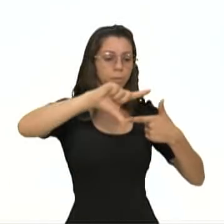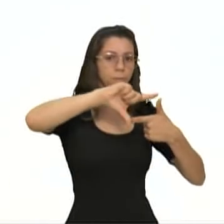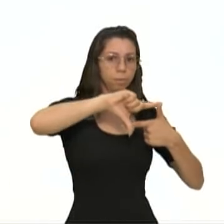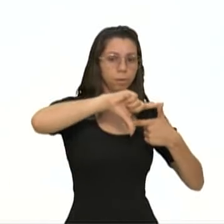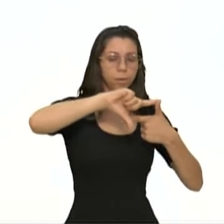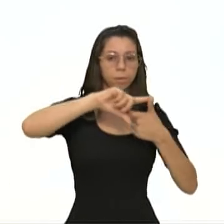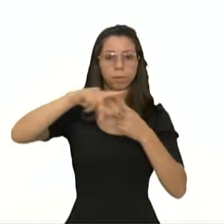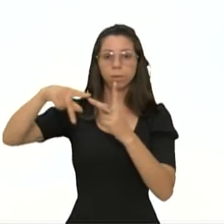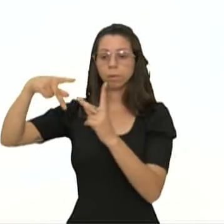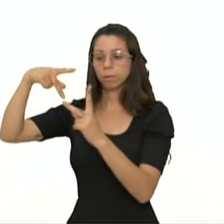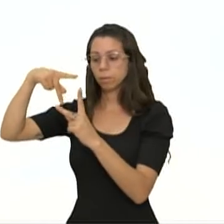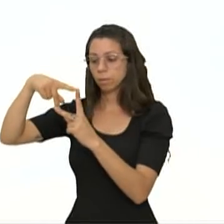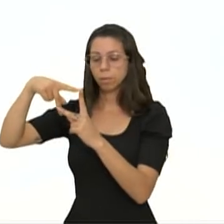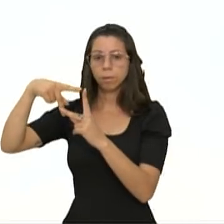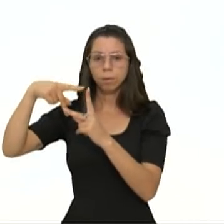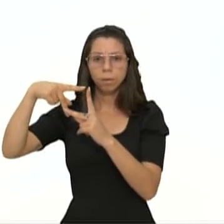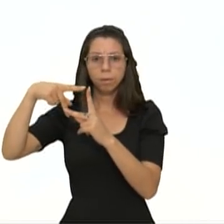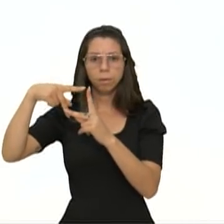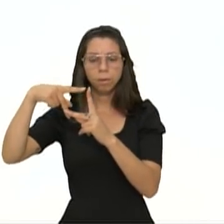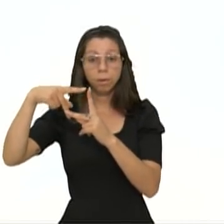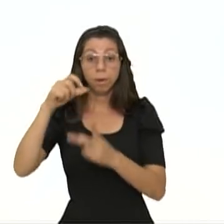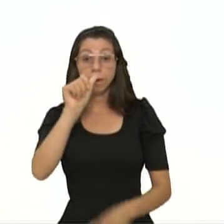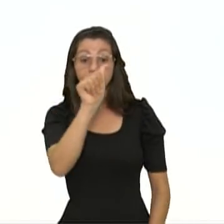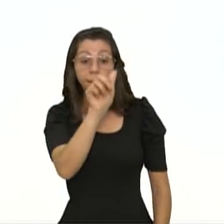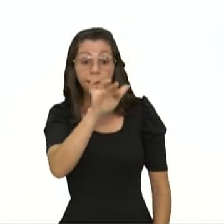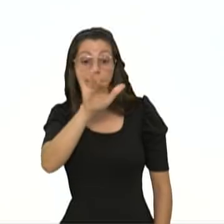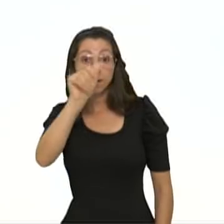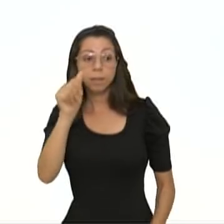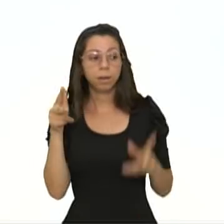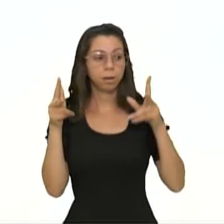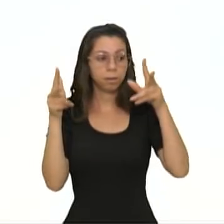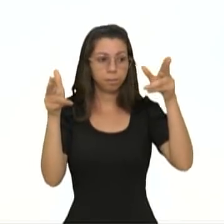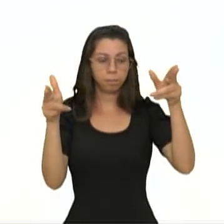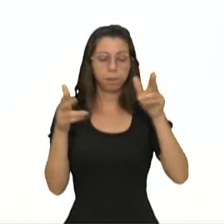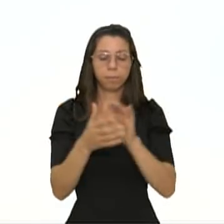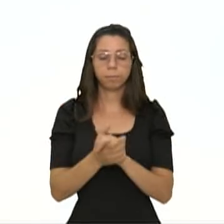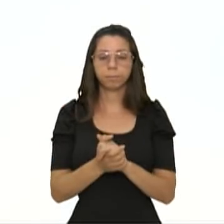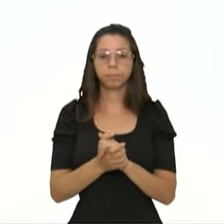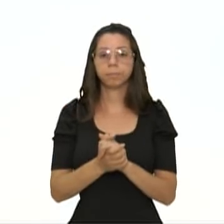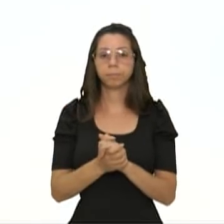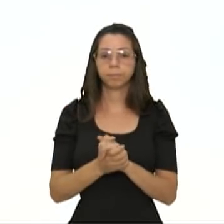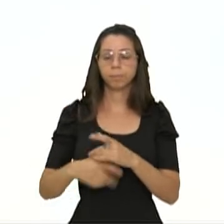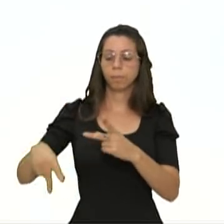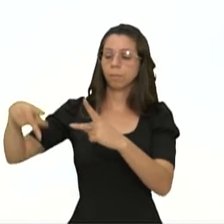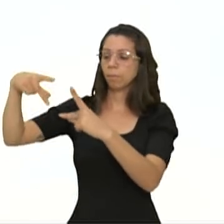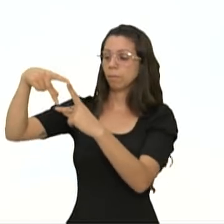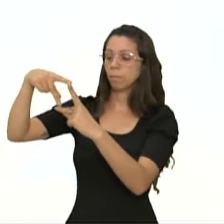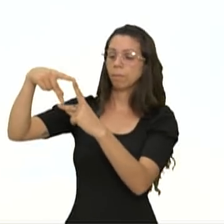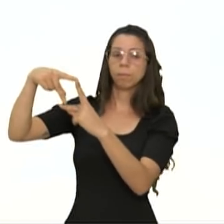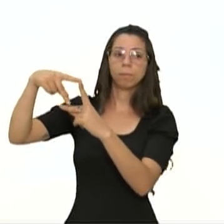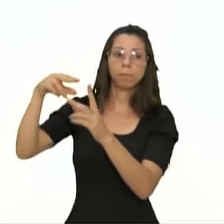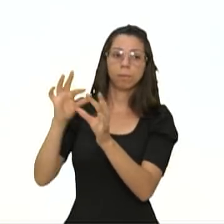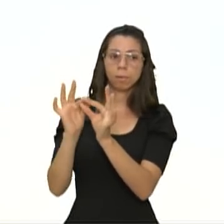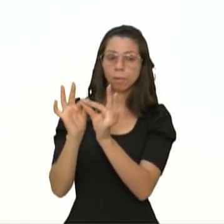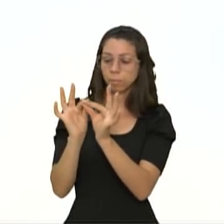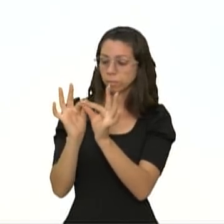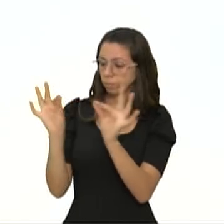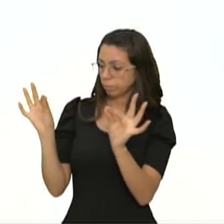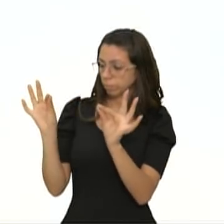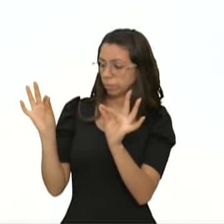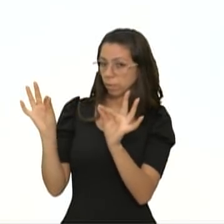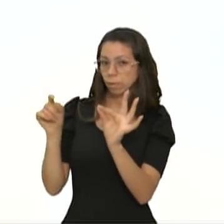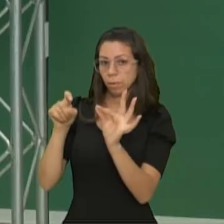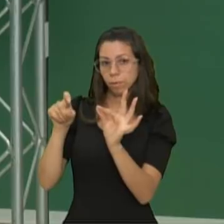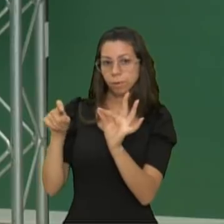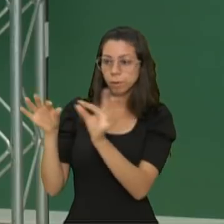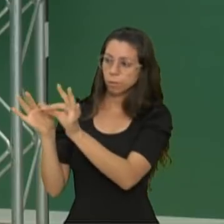têm mesma área. Lembra disso? O lado do quadrado mede x, então tem o x